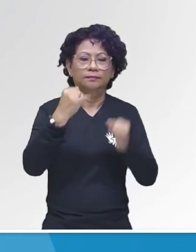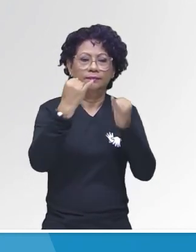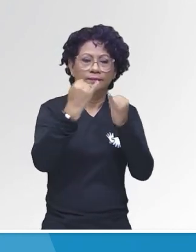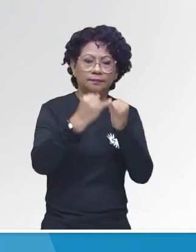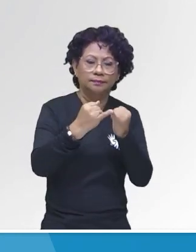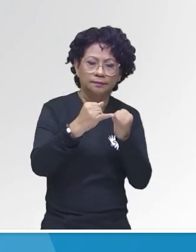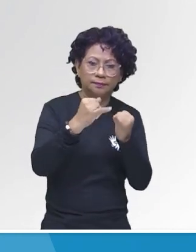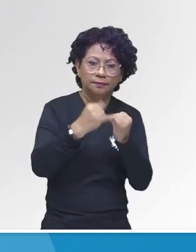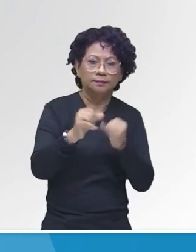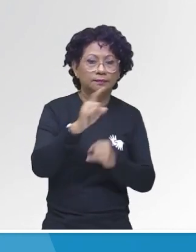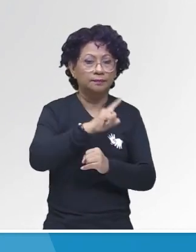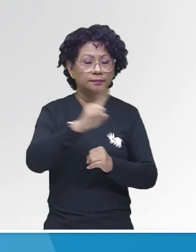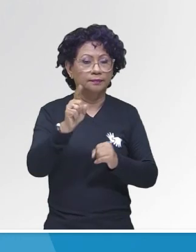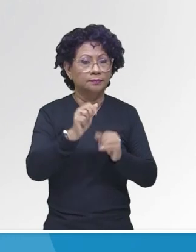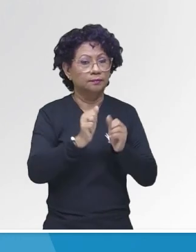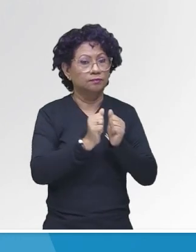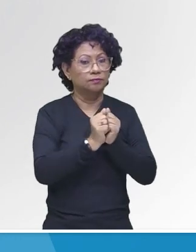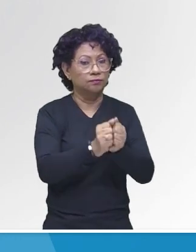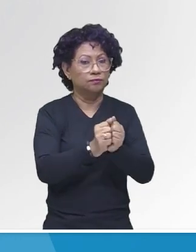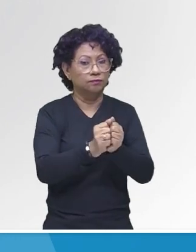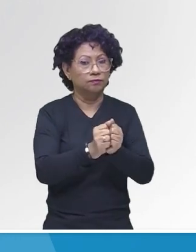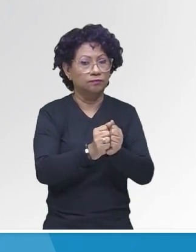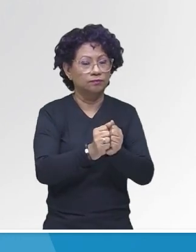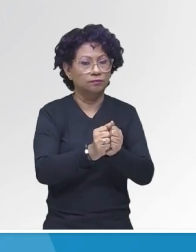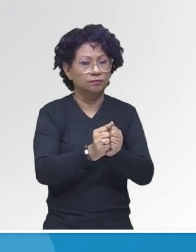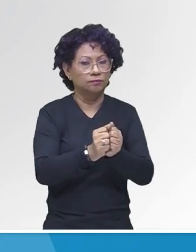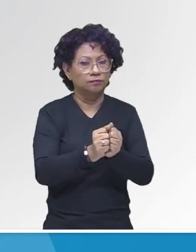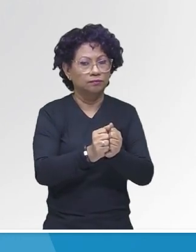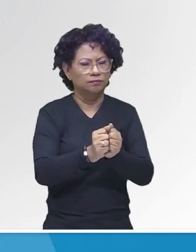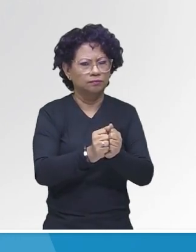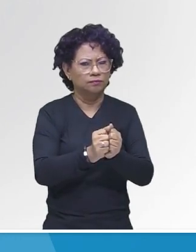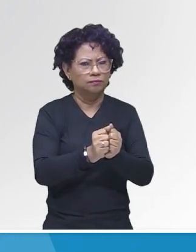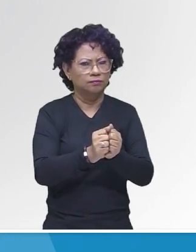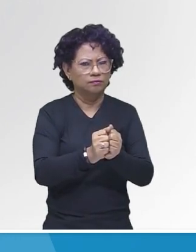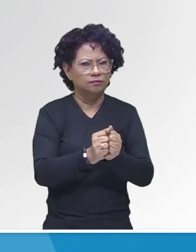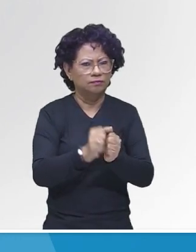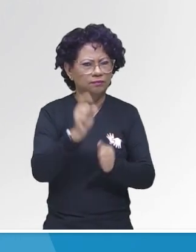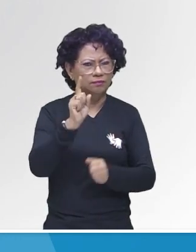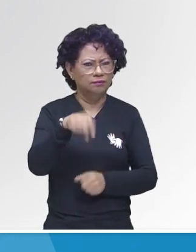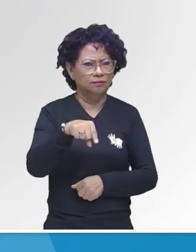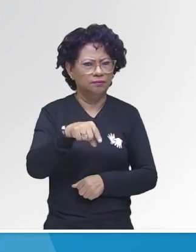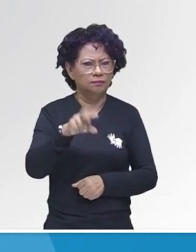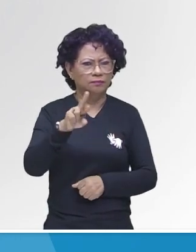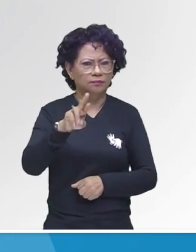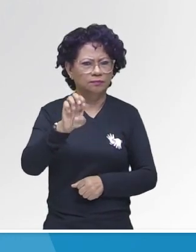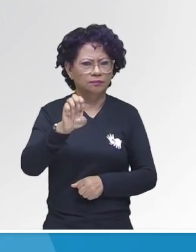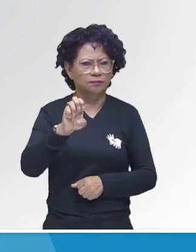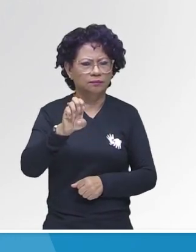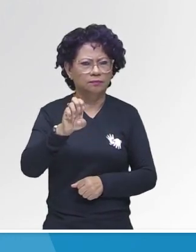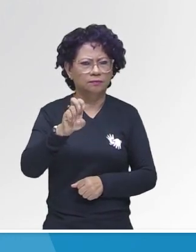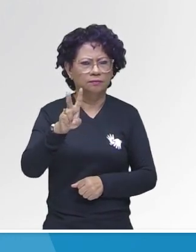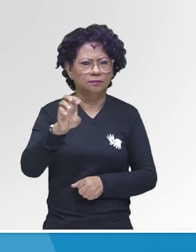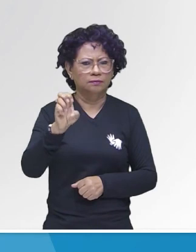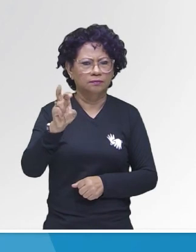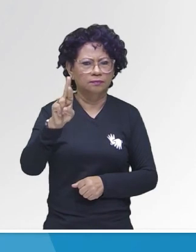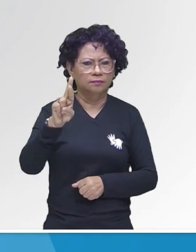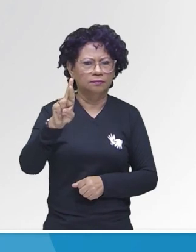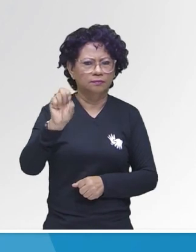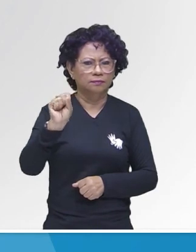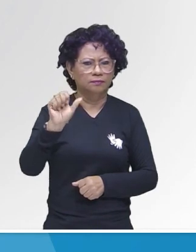não paralelas, tá? São reversas. Esse item, ele é falso também,